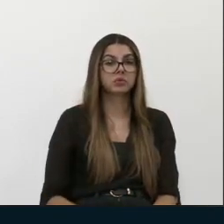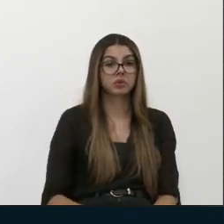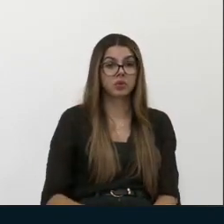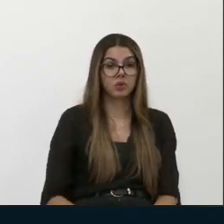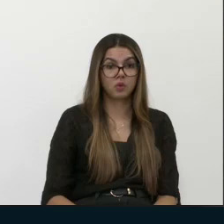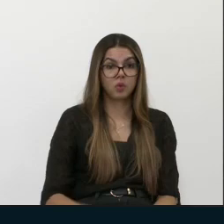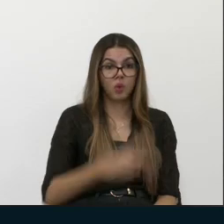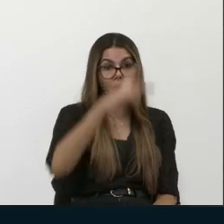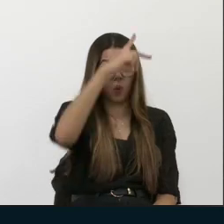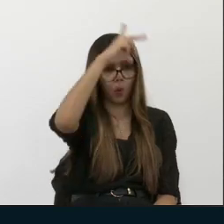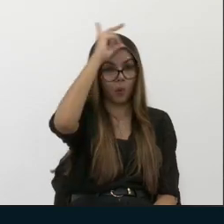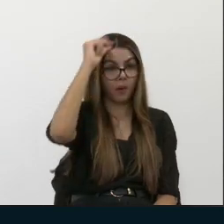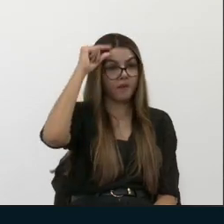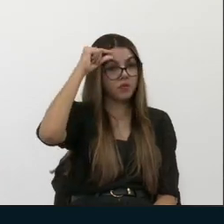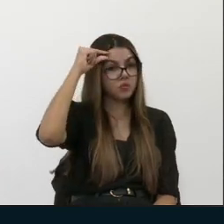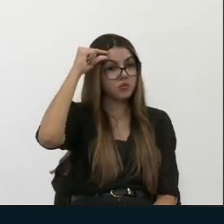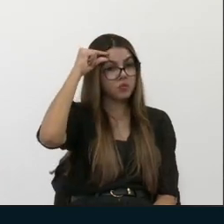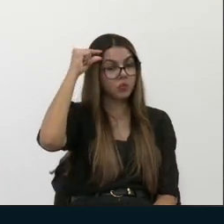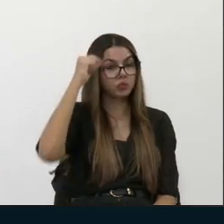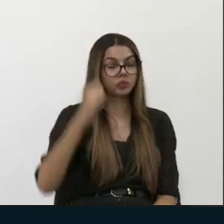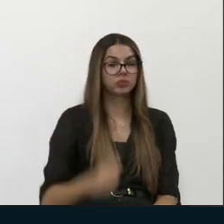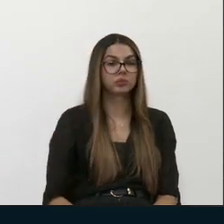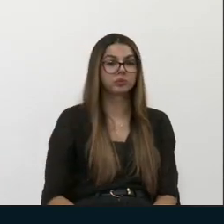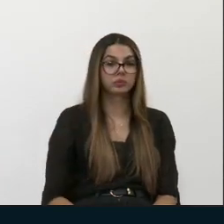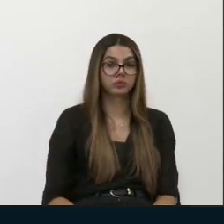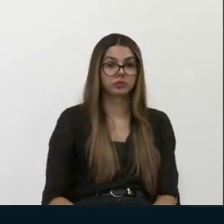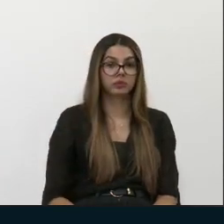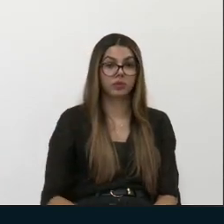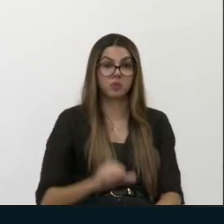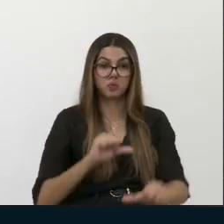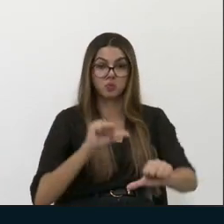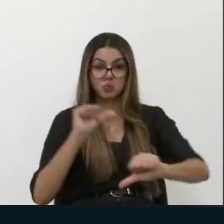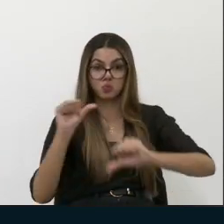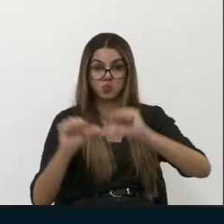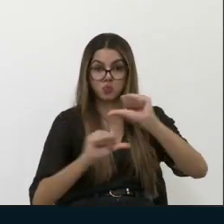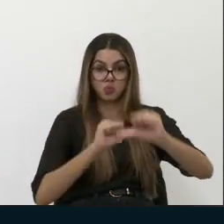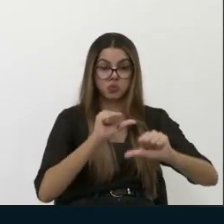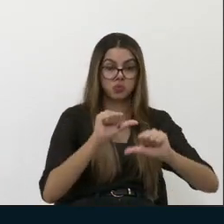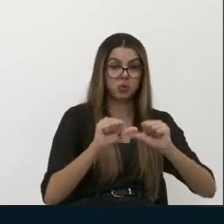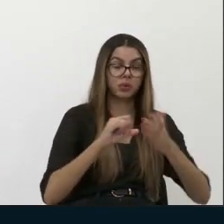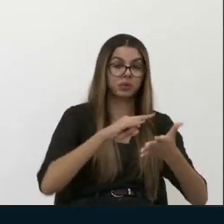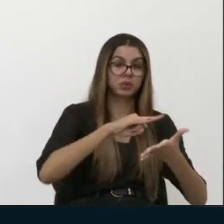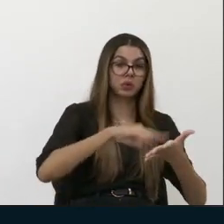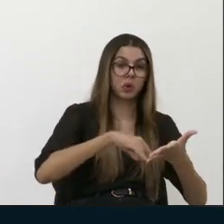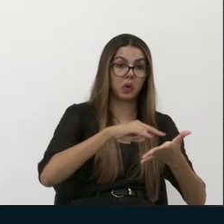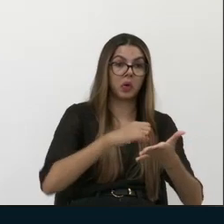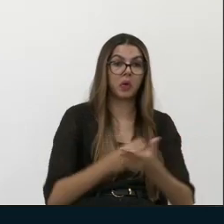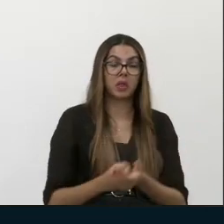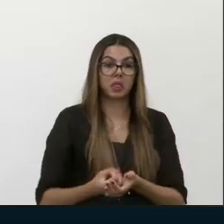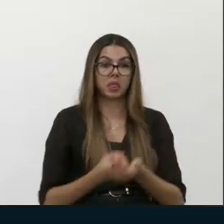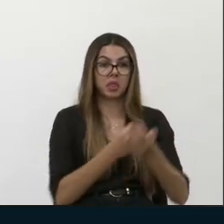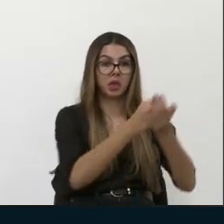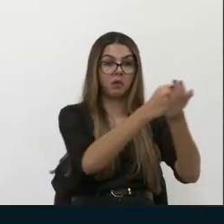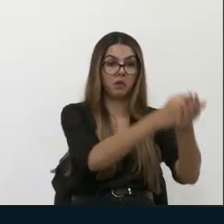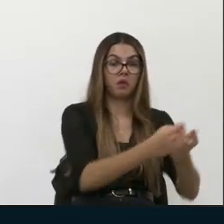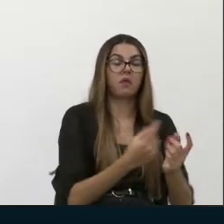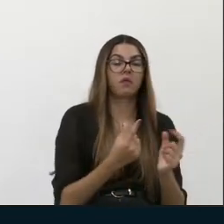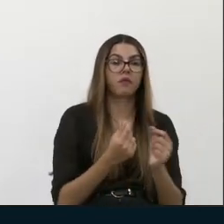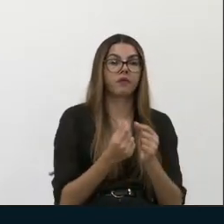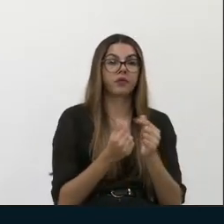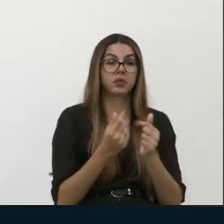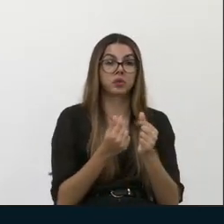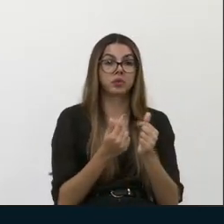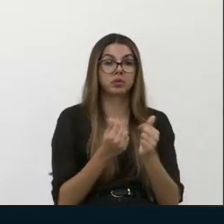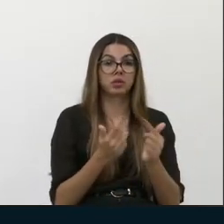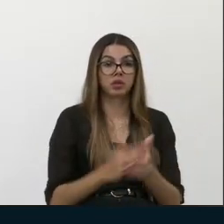atual prefeito, quando assumiu, ele refez os contratos e devolveu esse dinheiro para o governo federal. Devolveu esse